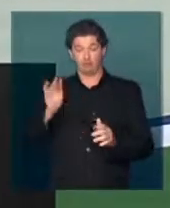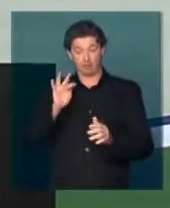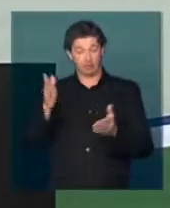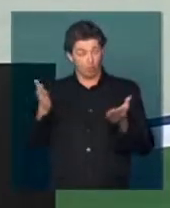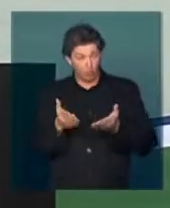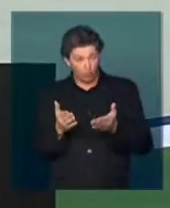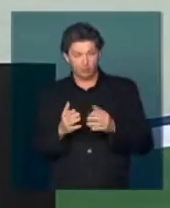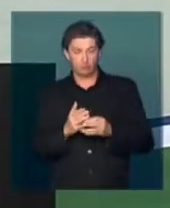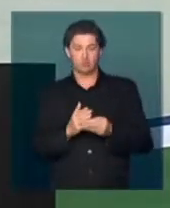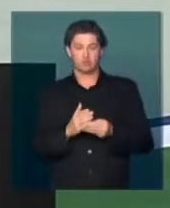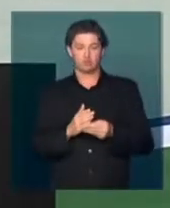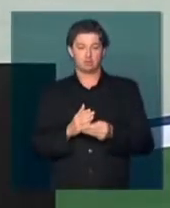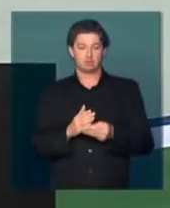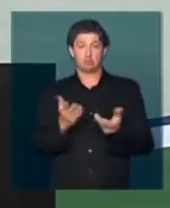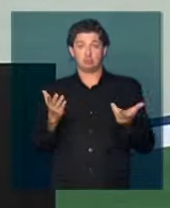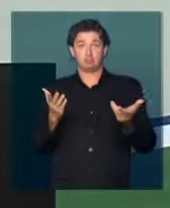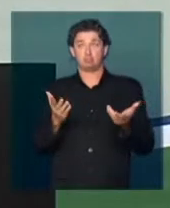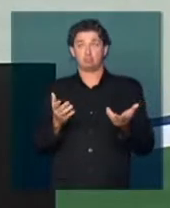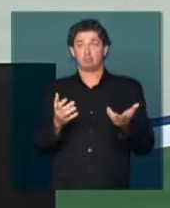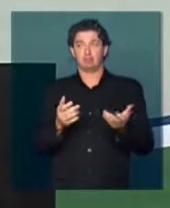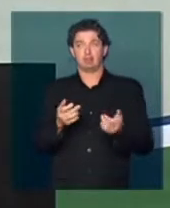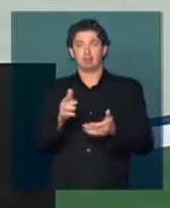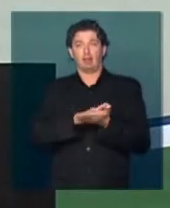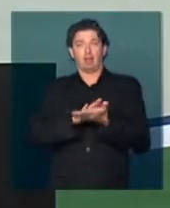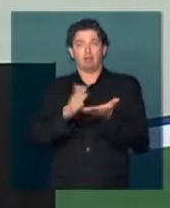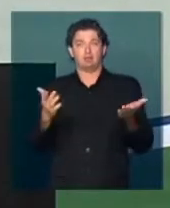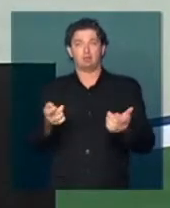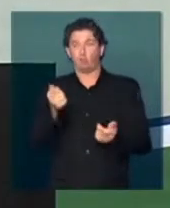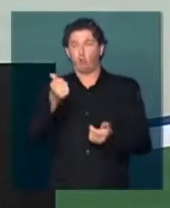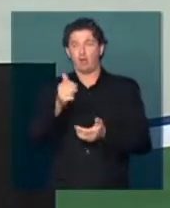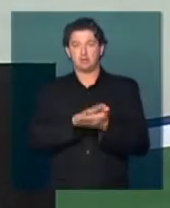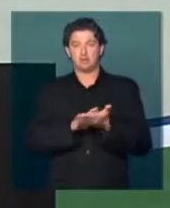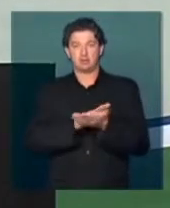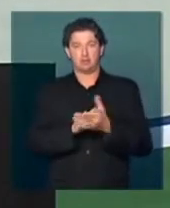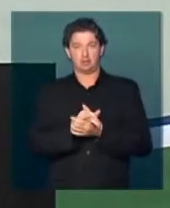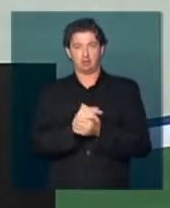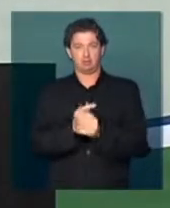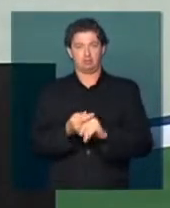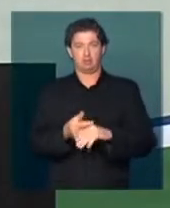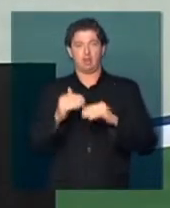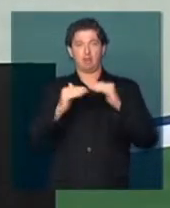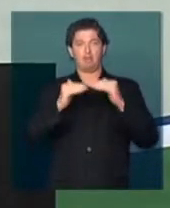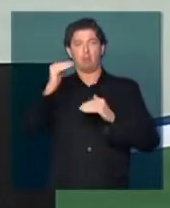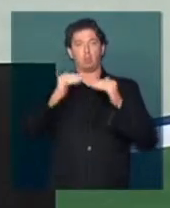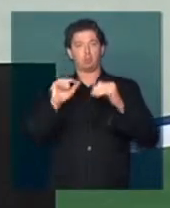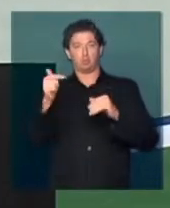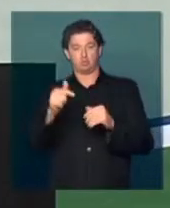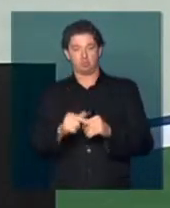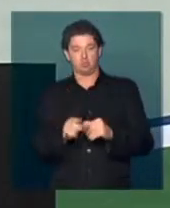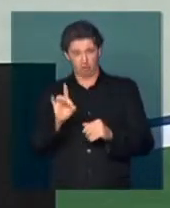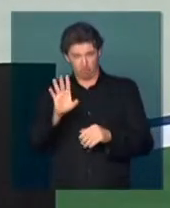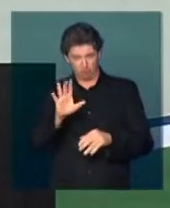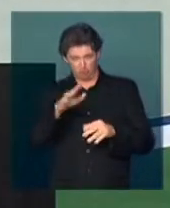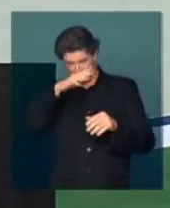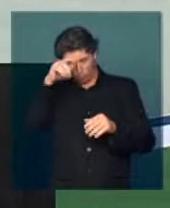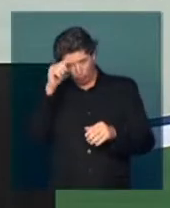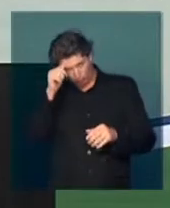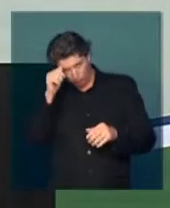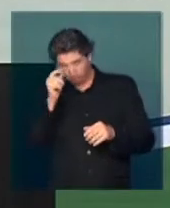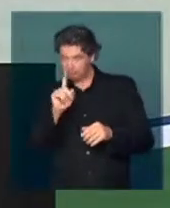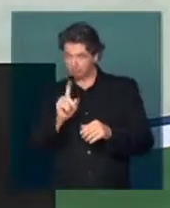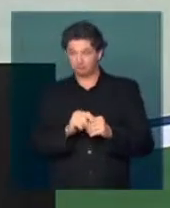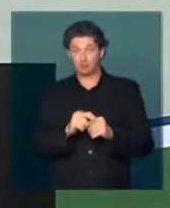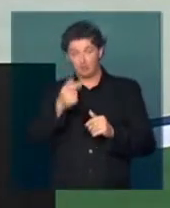Bonet, é quase que nada. É desproporcional. E não é apenas o estado de Mato Grosso.